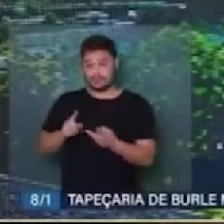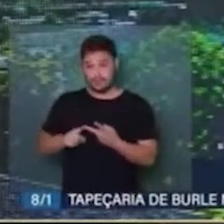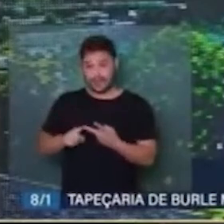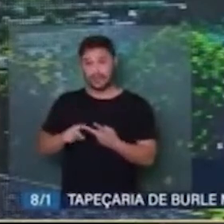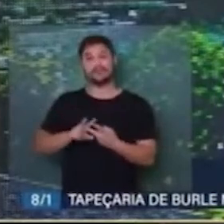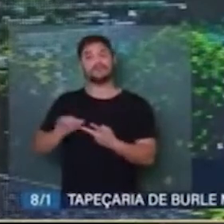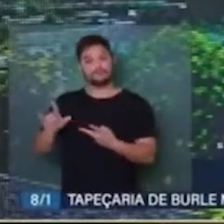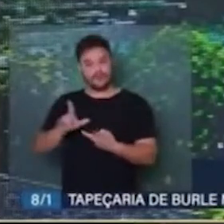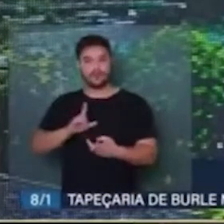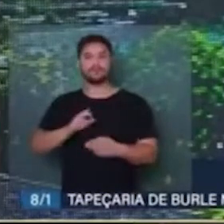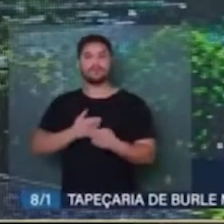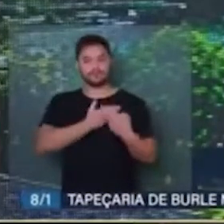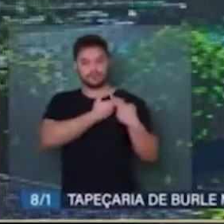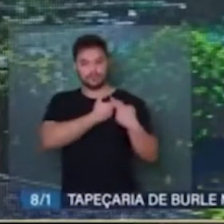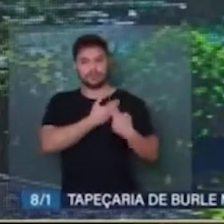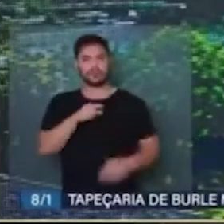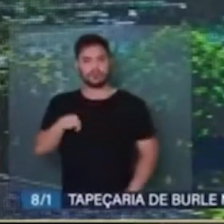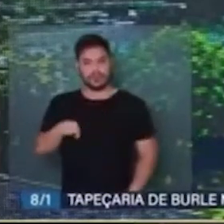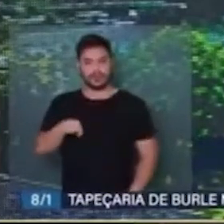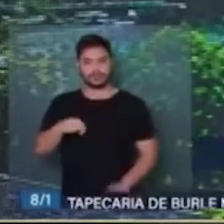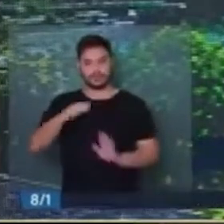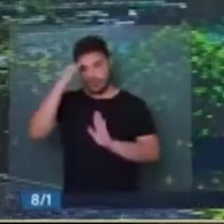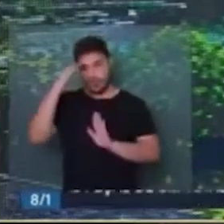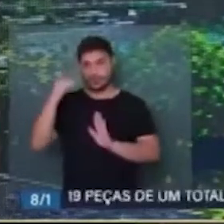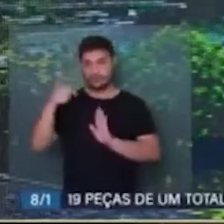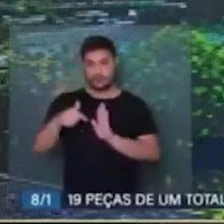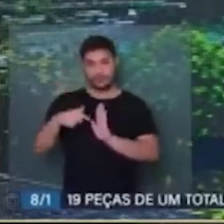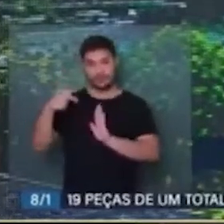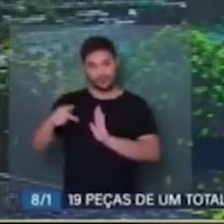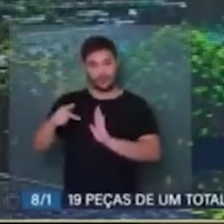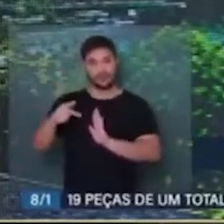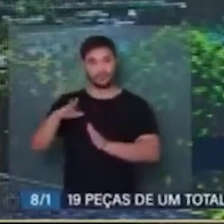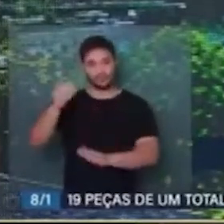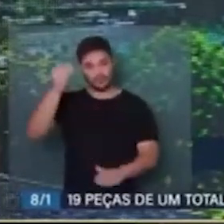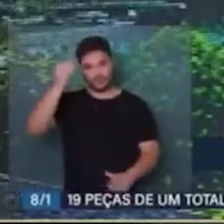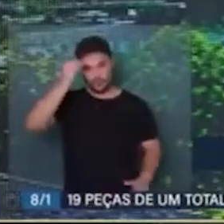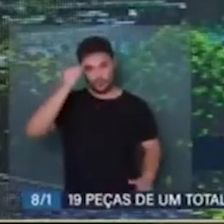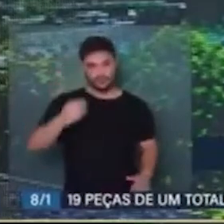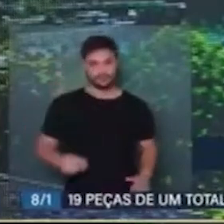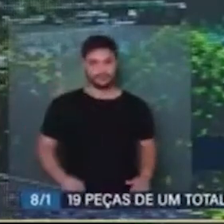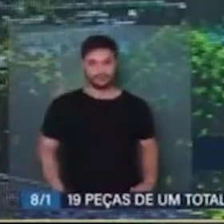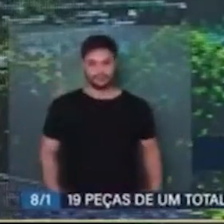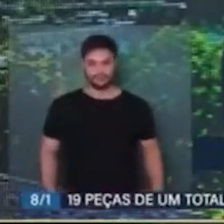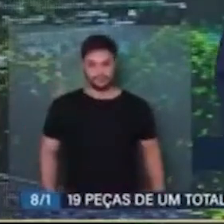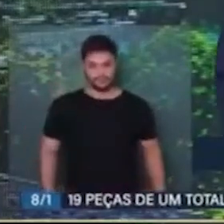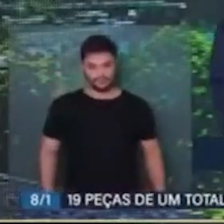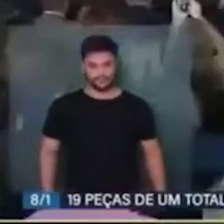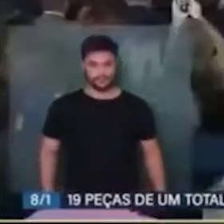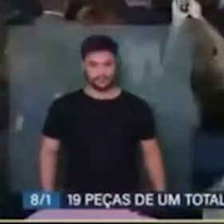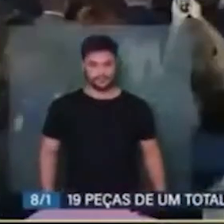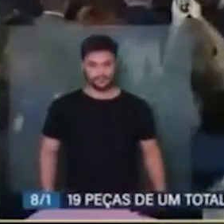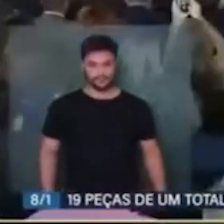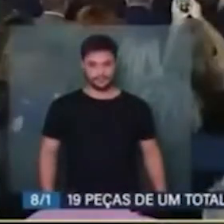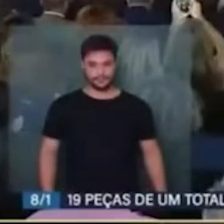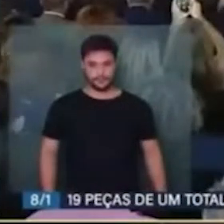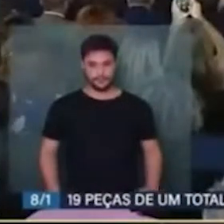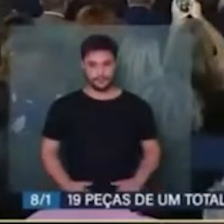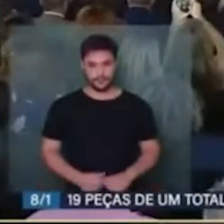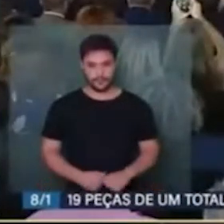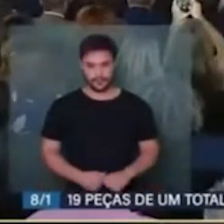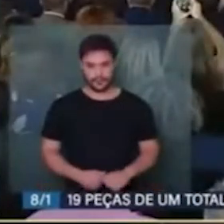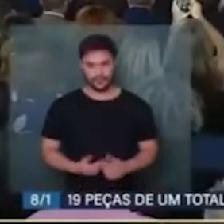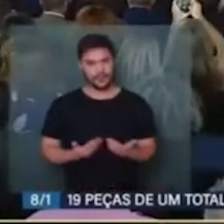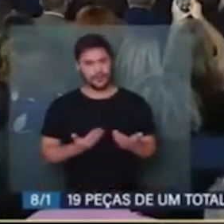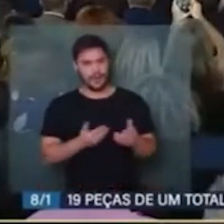mexer junto com deputados e senadores para regulamentar essas big techs, que são realmente